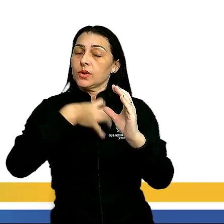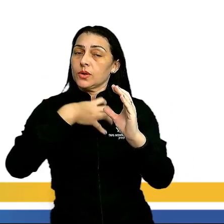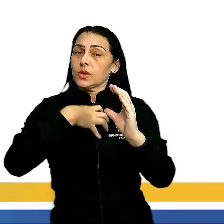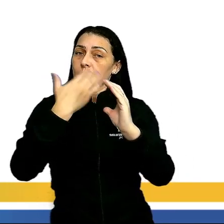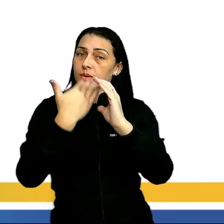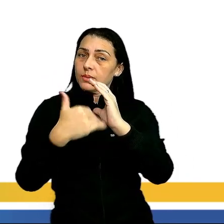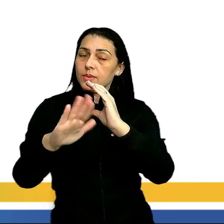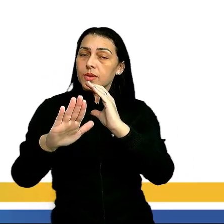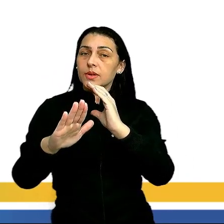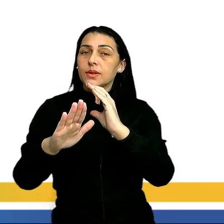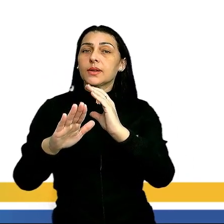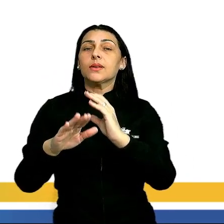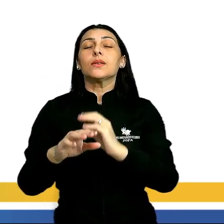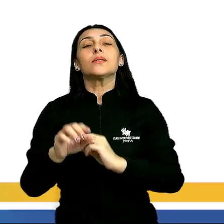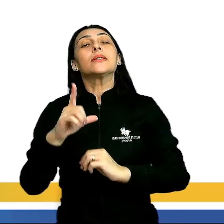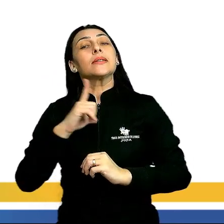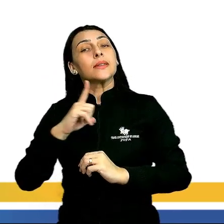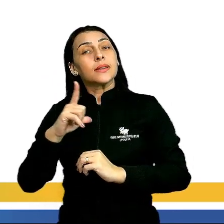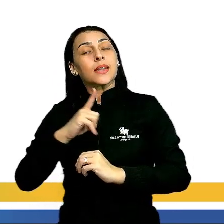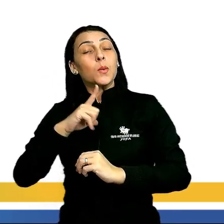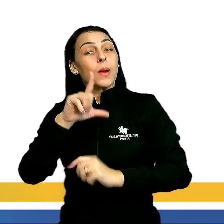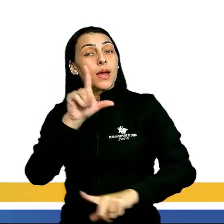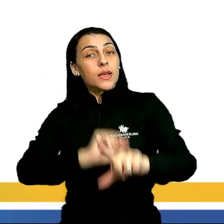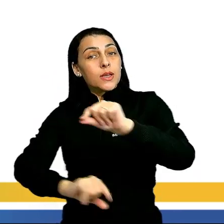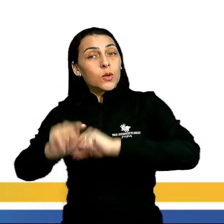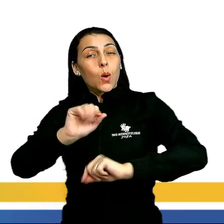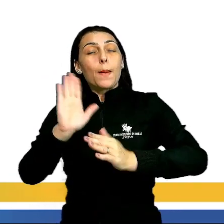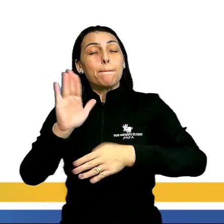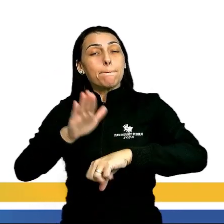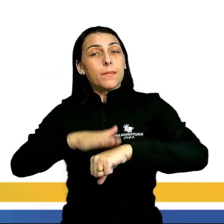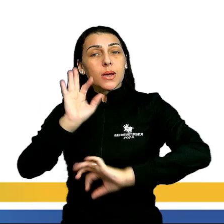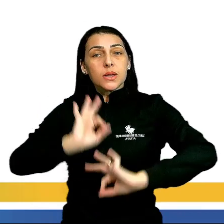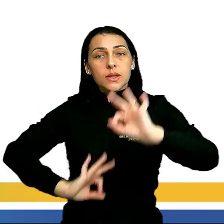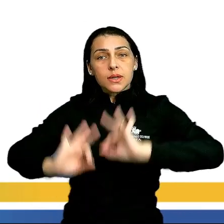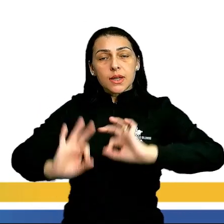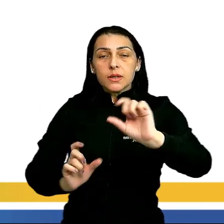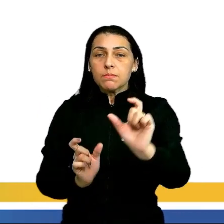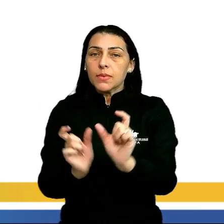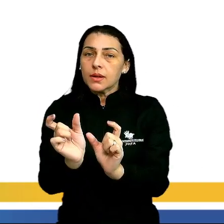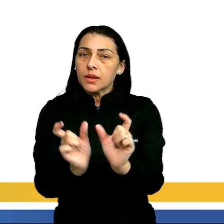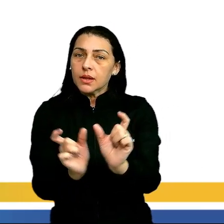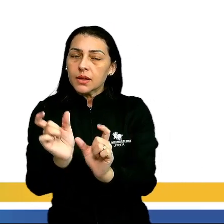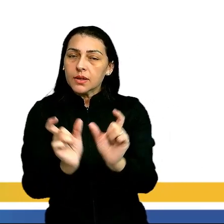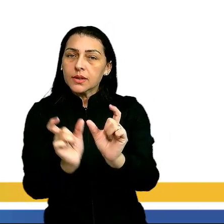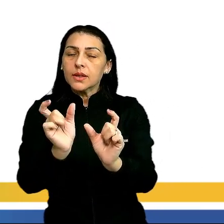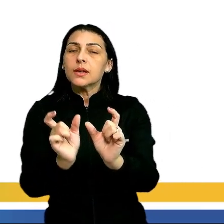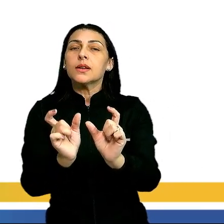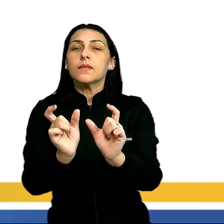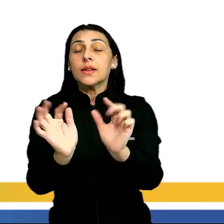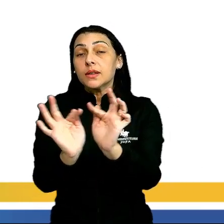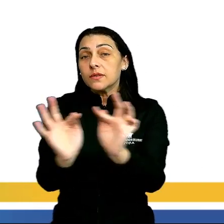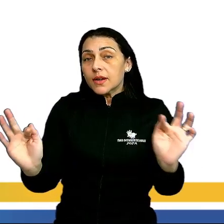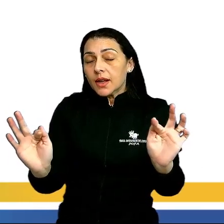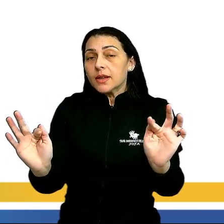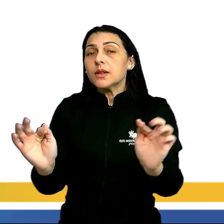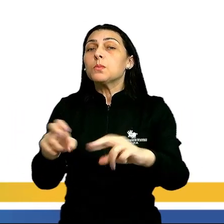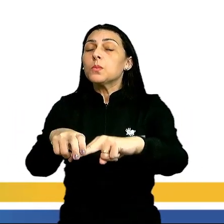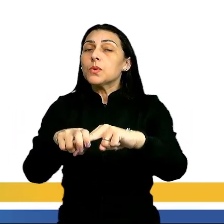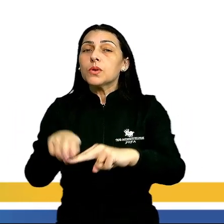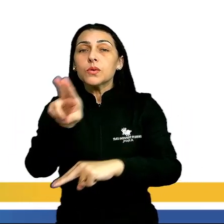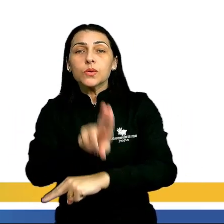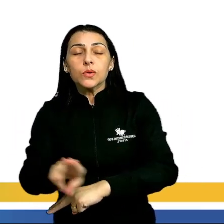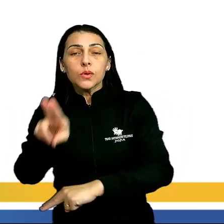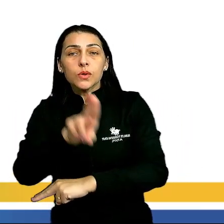será transmitida. Então, assim, eu tenho uma escolha mais elaborada nas palavras, nas expressões, por isso que eu